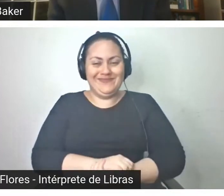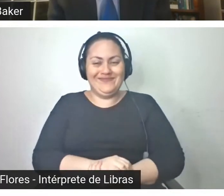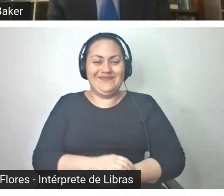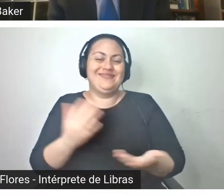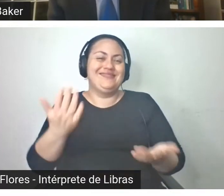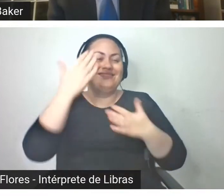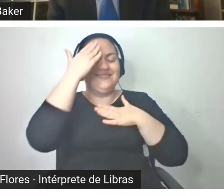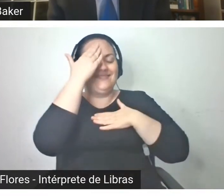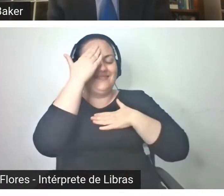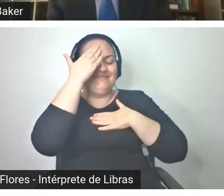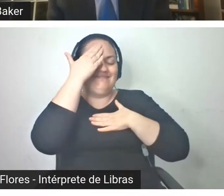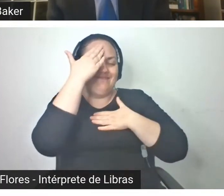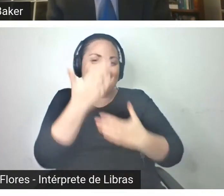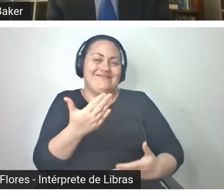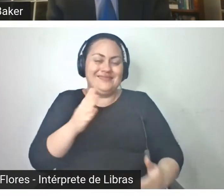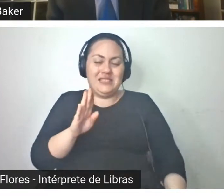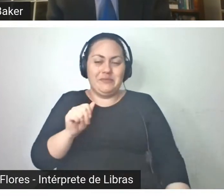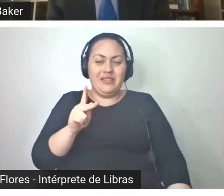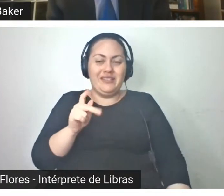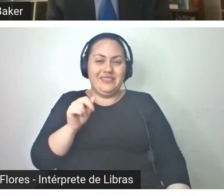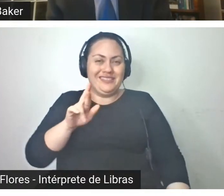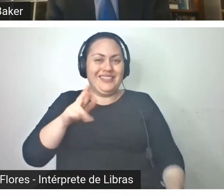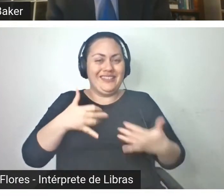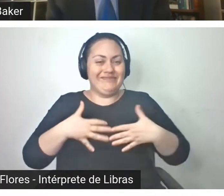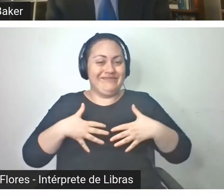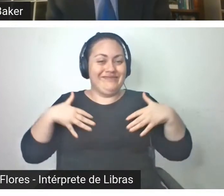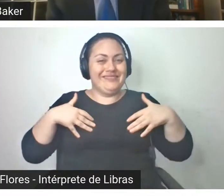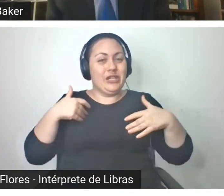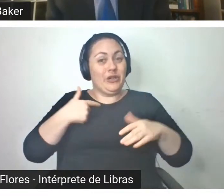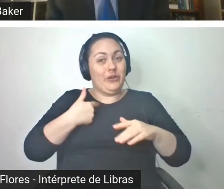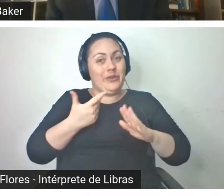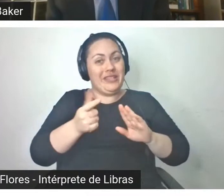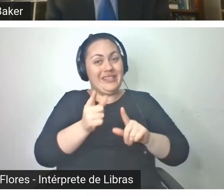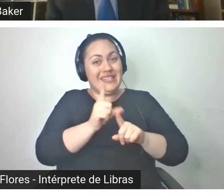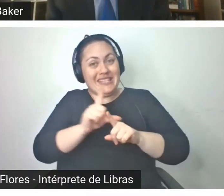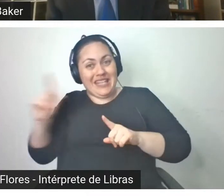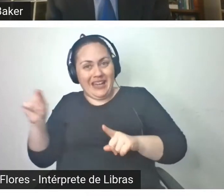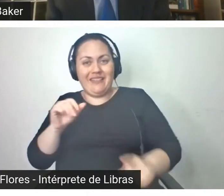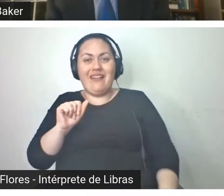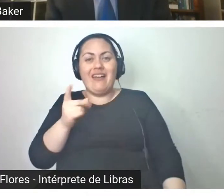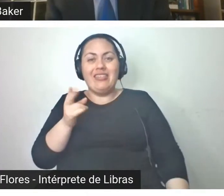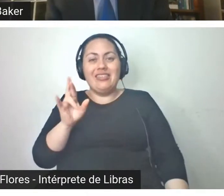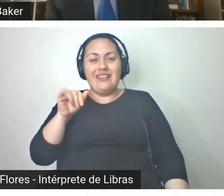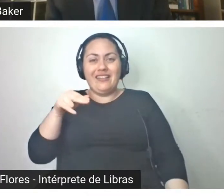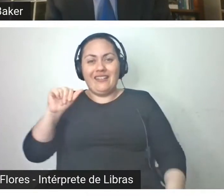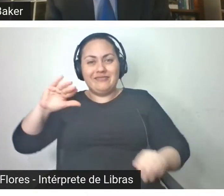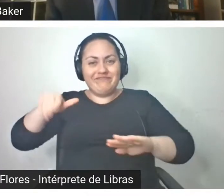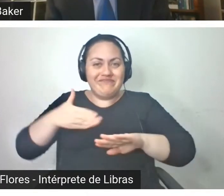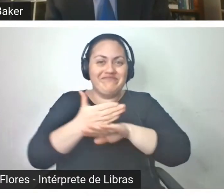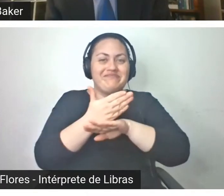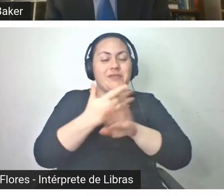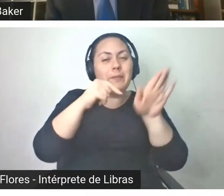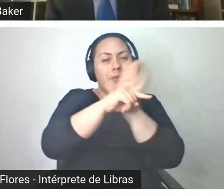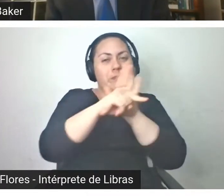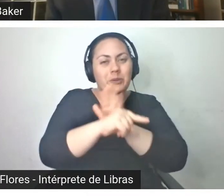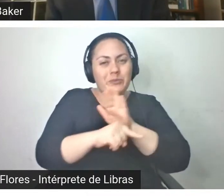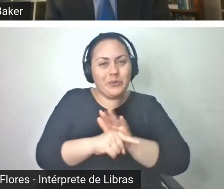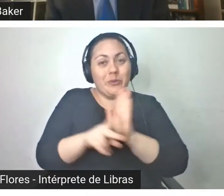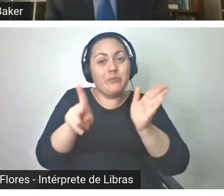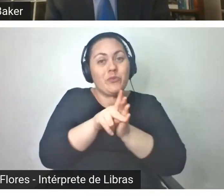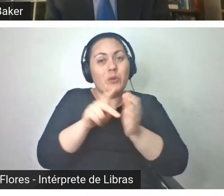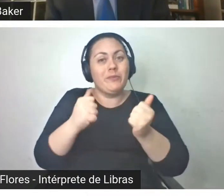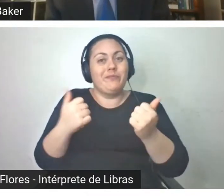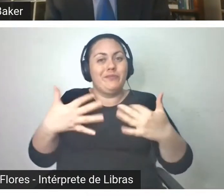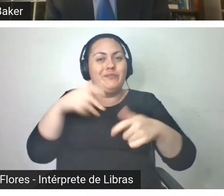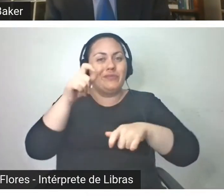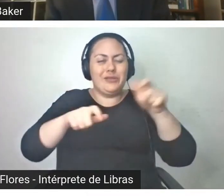professor Baker, a honra. Eu vou me retirar para que a Adriana entre com as questões mais amplas do público, que com certeza serão